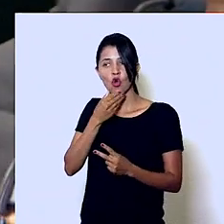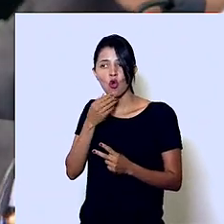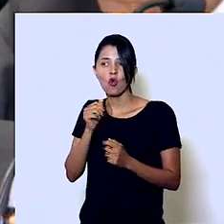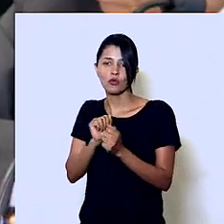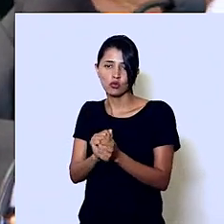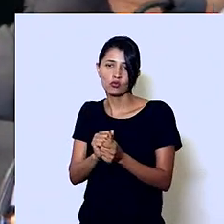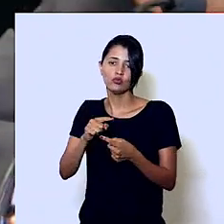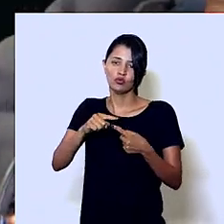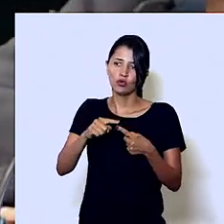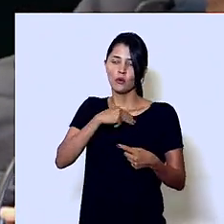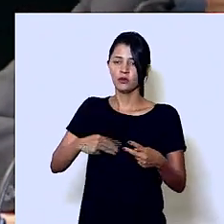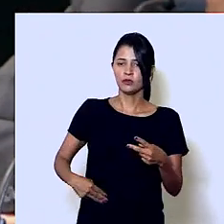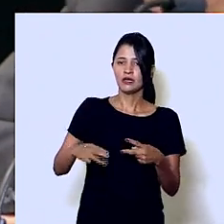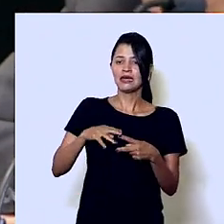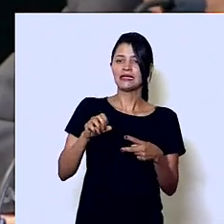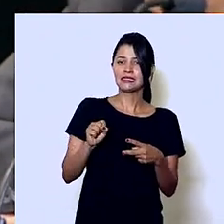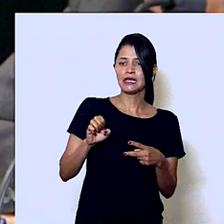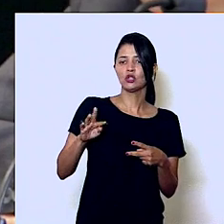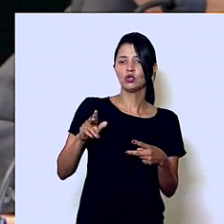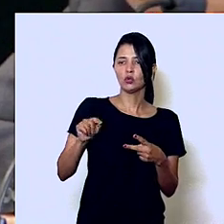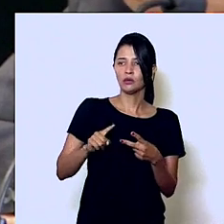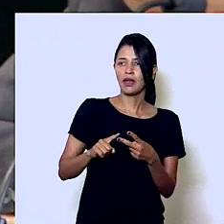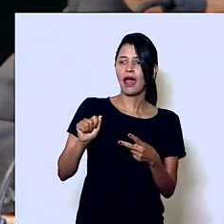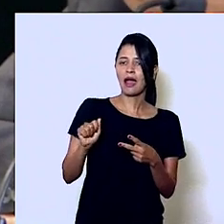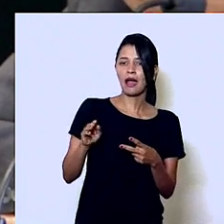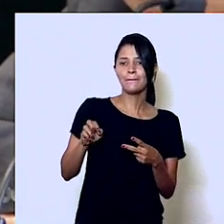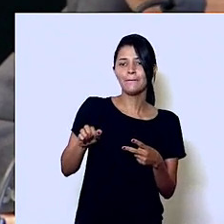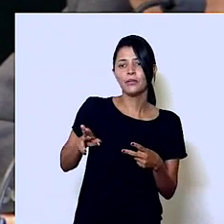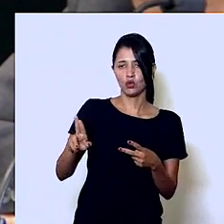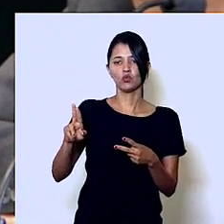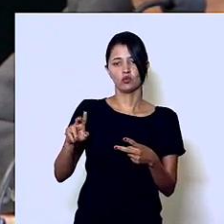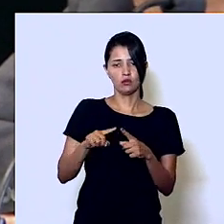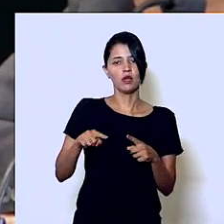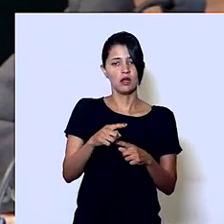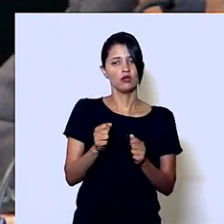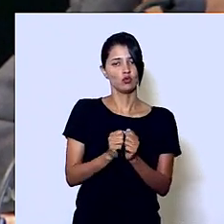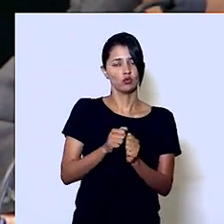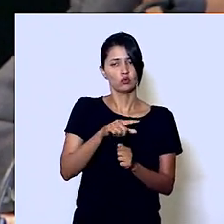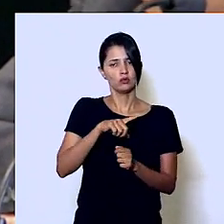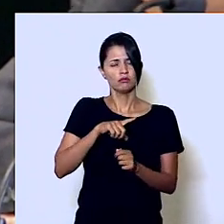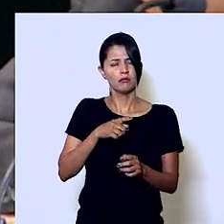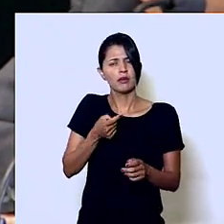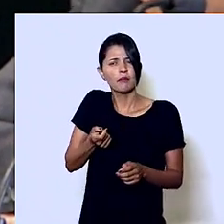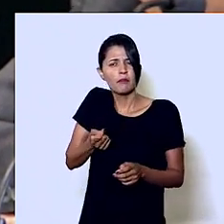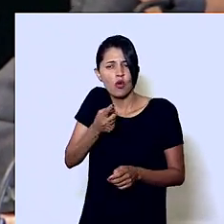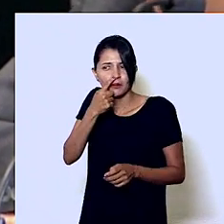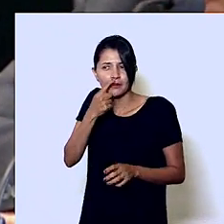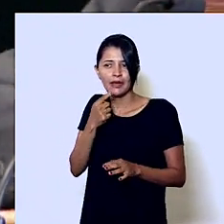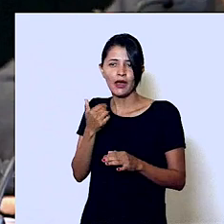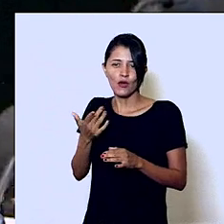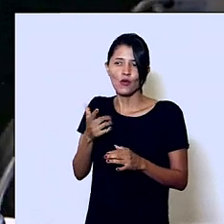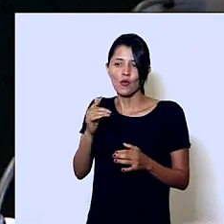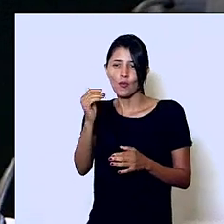Setúbal, ministro Abreu Sodré, mas de pouca intimidade não só com a chancelaria brasileira, como com a nossa